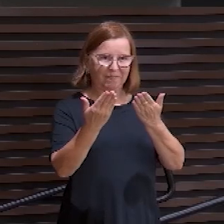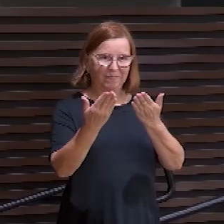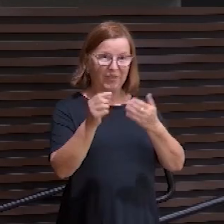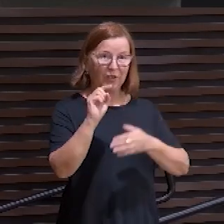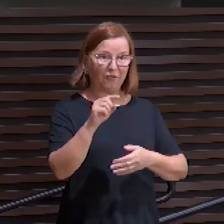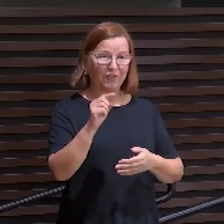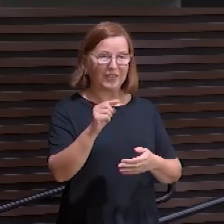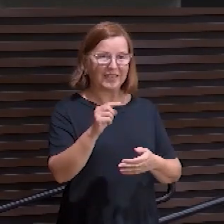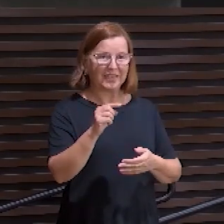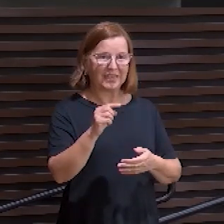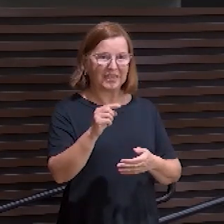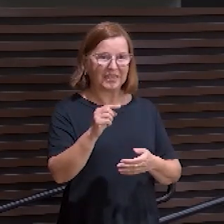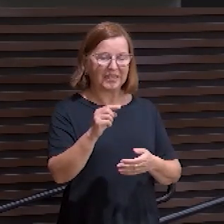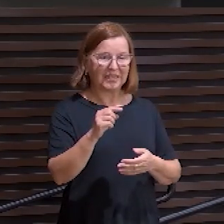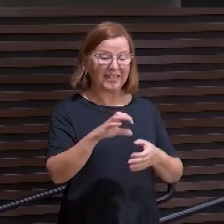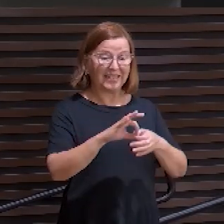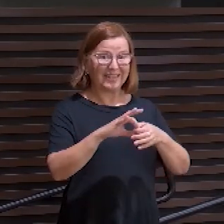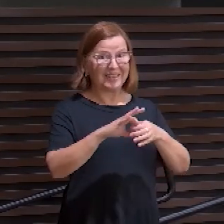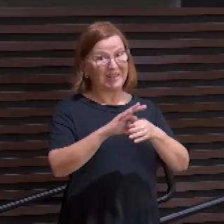você será liberto